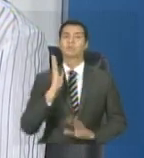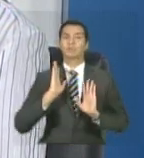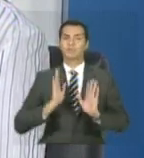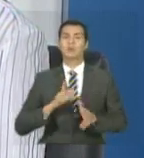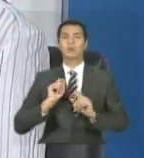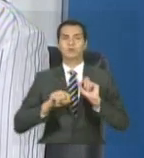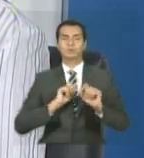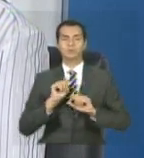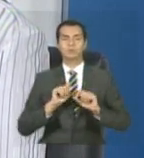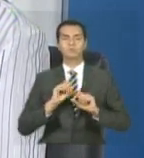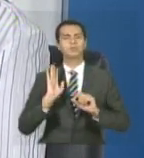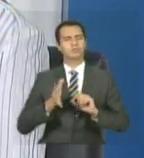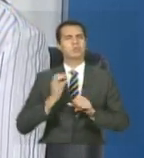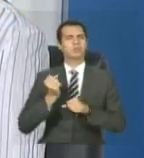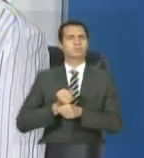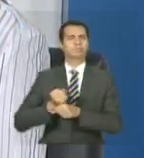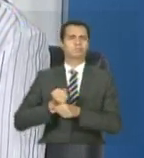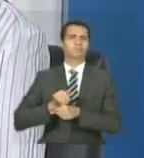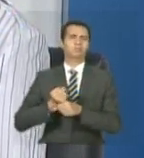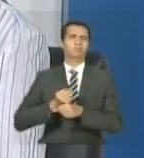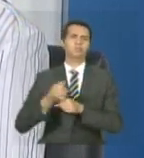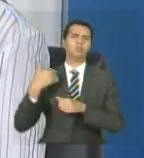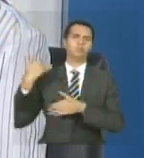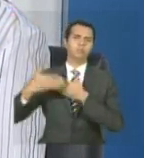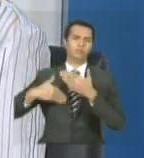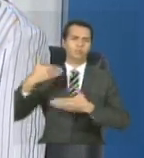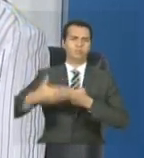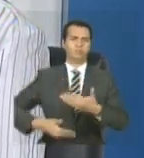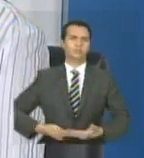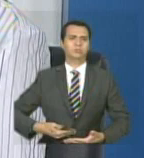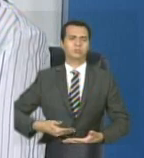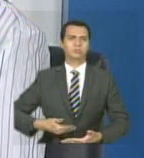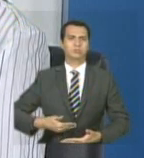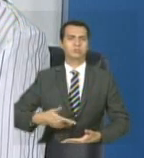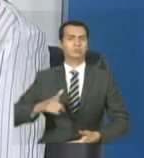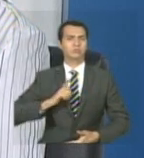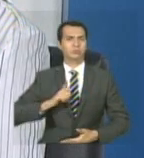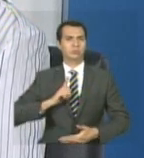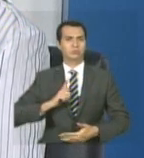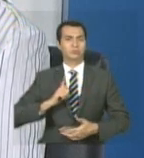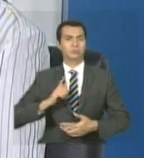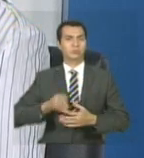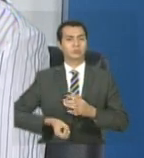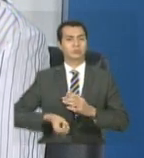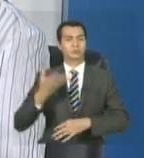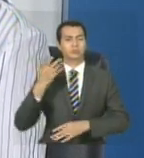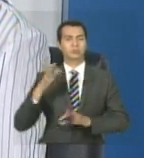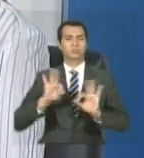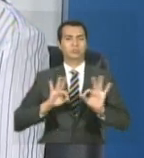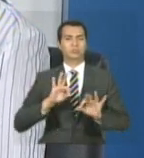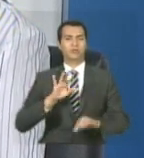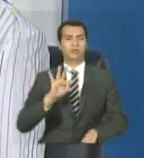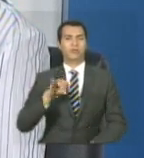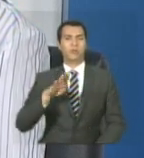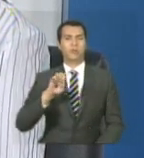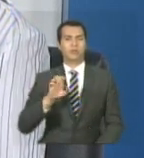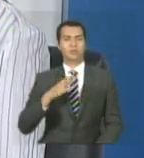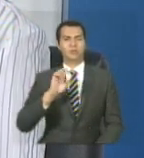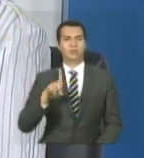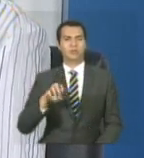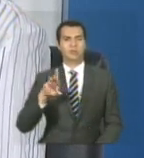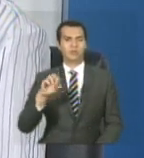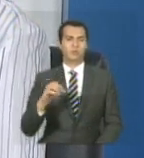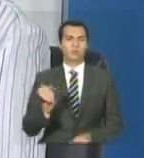enfim, pode se colocar assim, enquanto prioridade do governo federal, com a criação do Projeto Fome Zero em 2003, recriação do Conselho